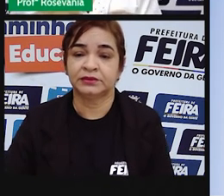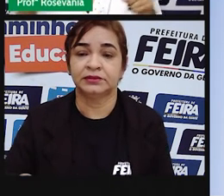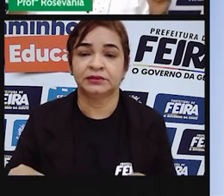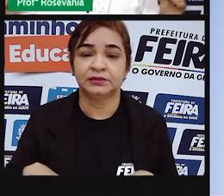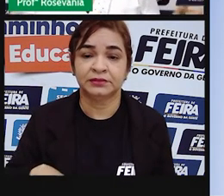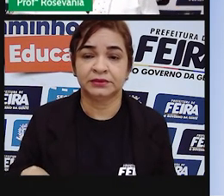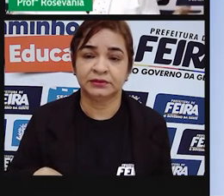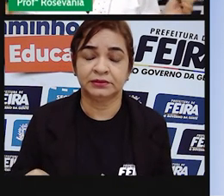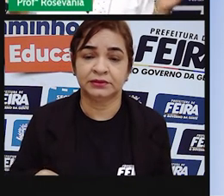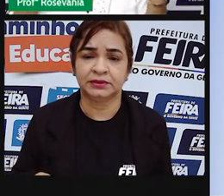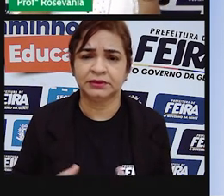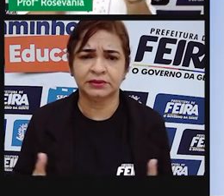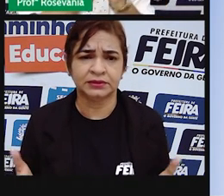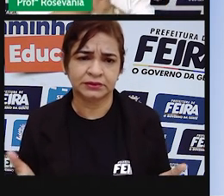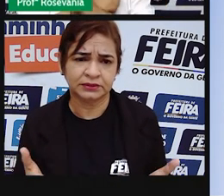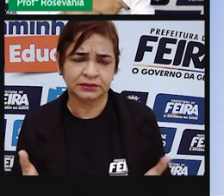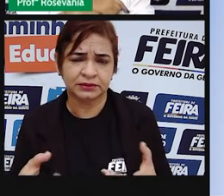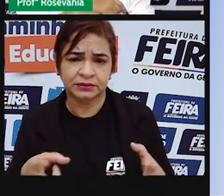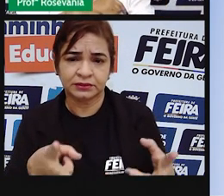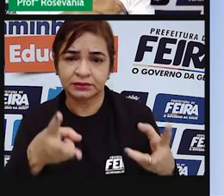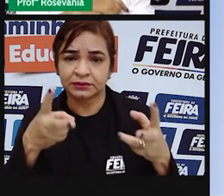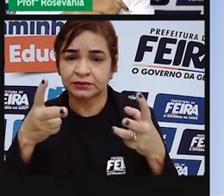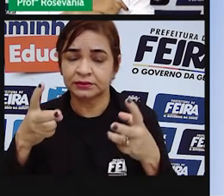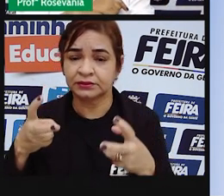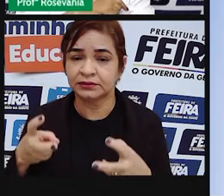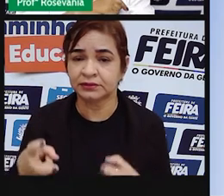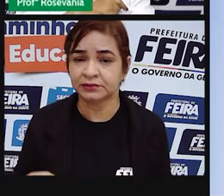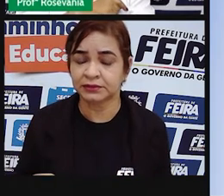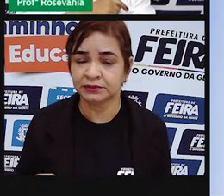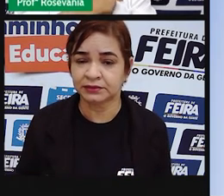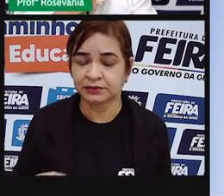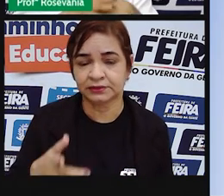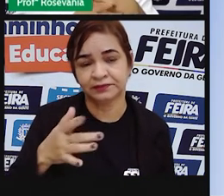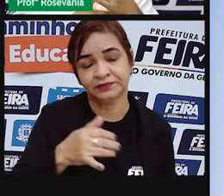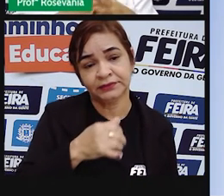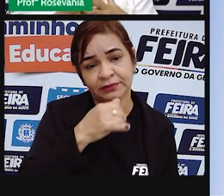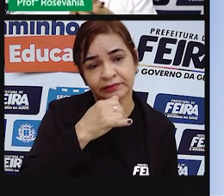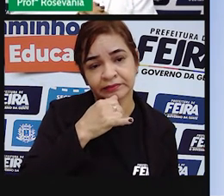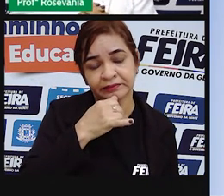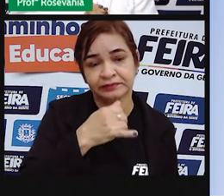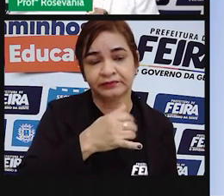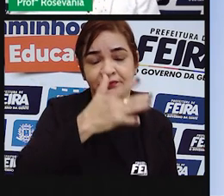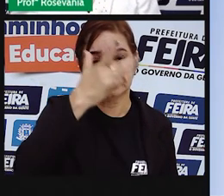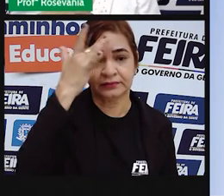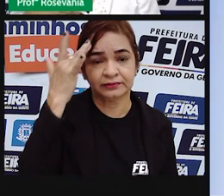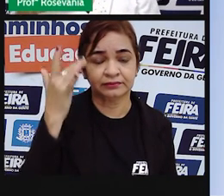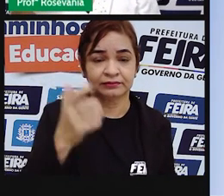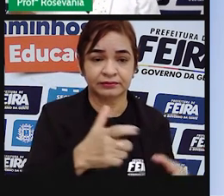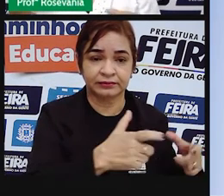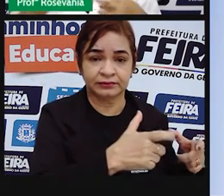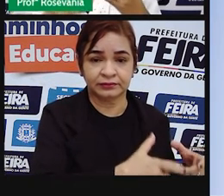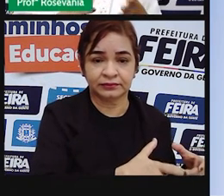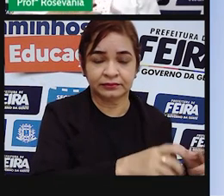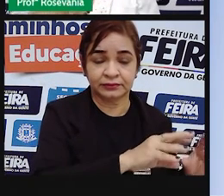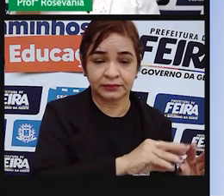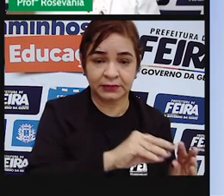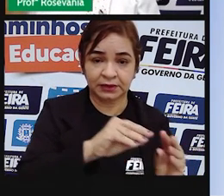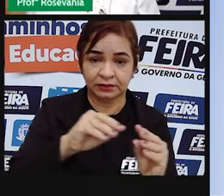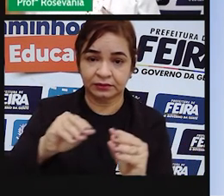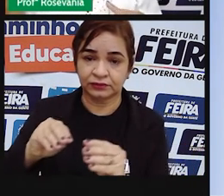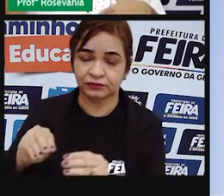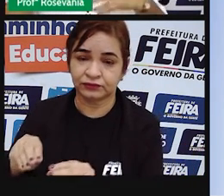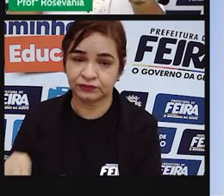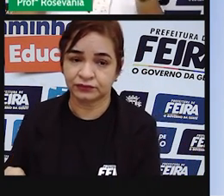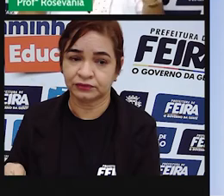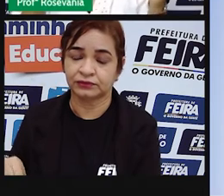mas agora a gente tá começando a perceber que é certas elas estão lindos estão voltando aquelas pessoas que chegaram lá